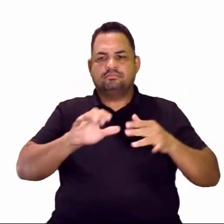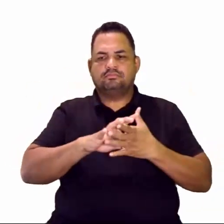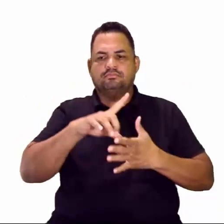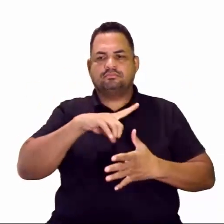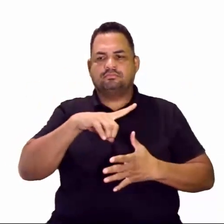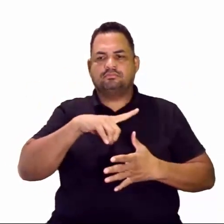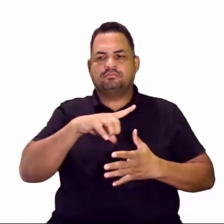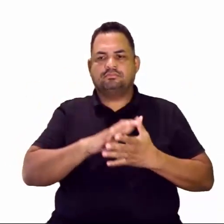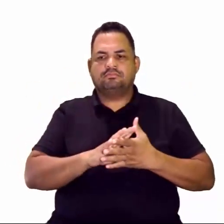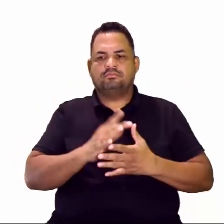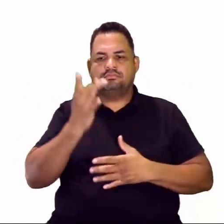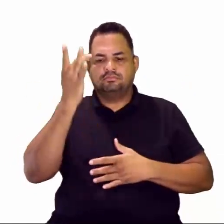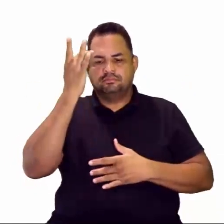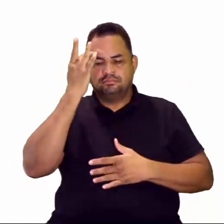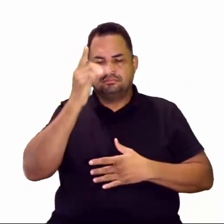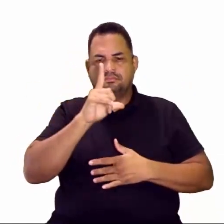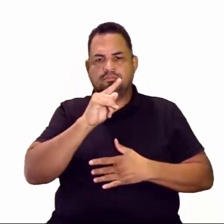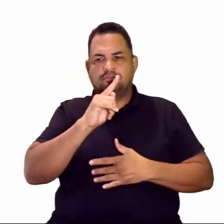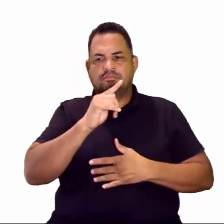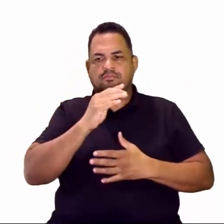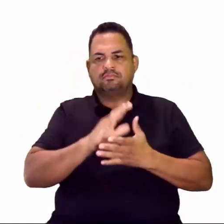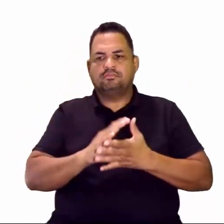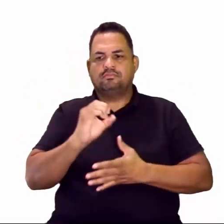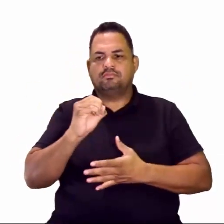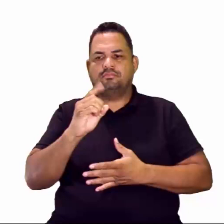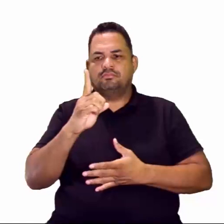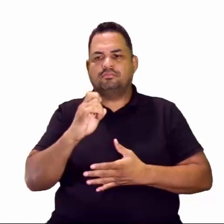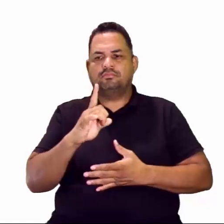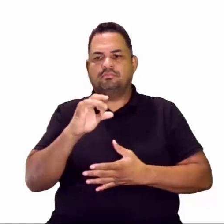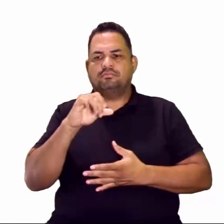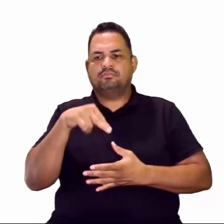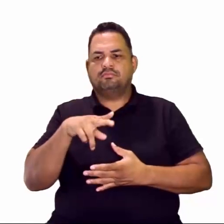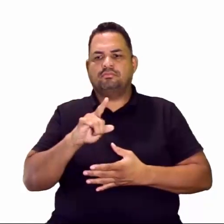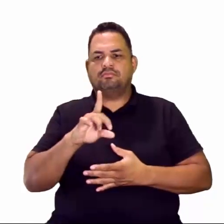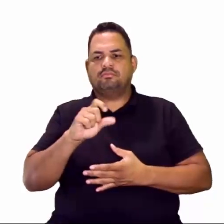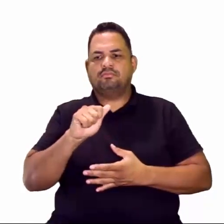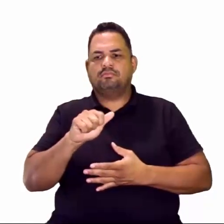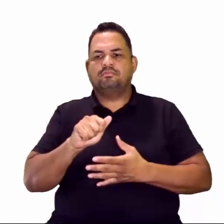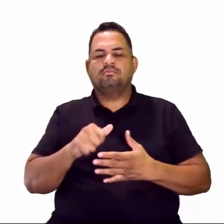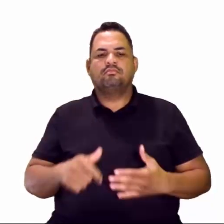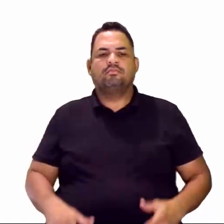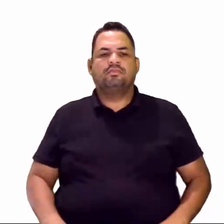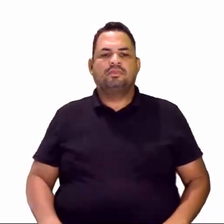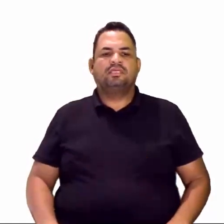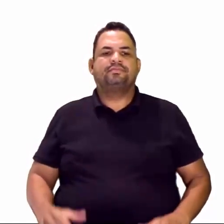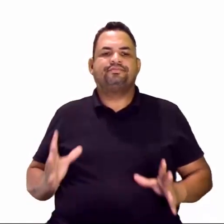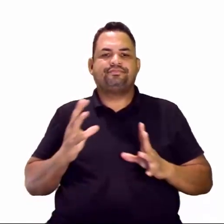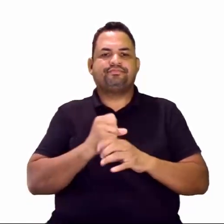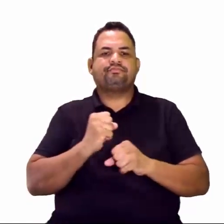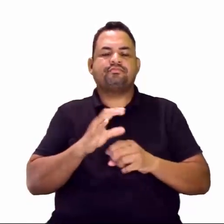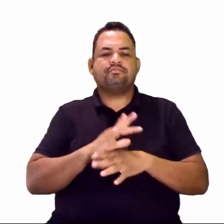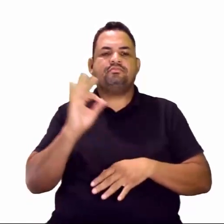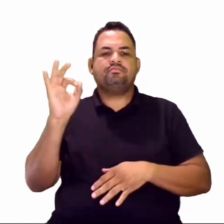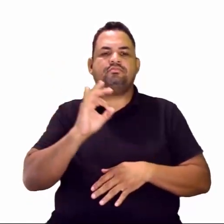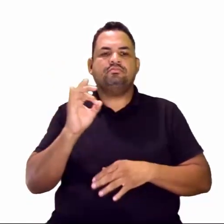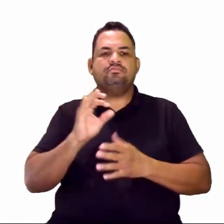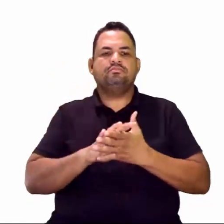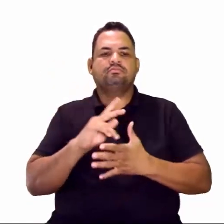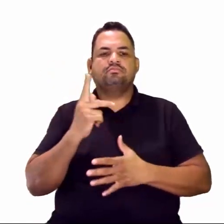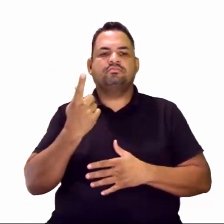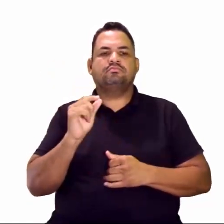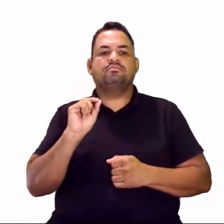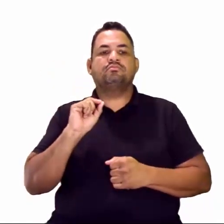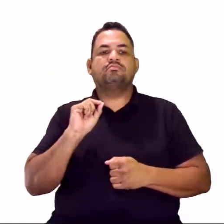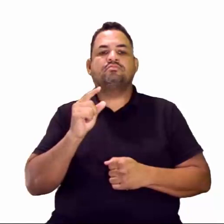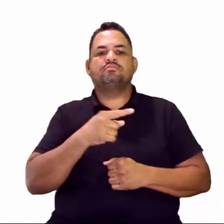existem na fórmula da água oxigenada. Então, para determinar a porcentagem do hidrogênio, o